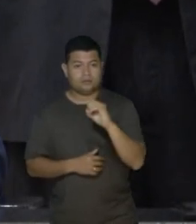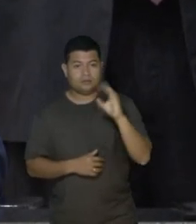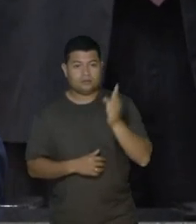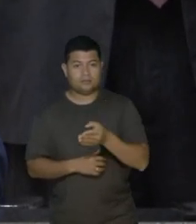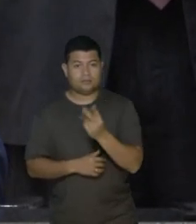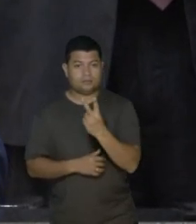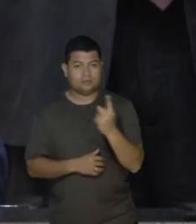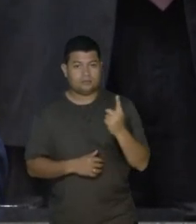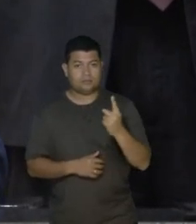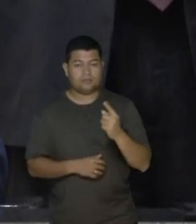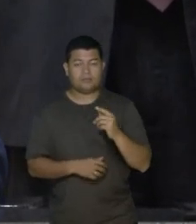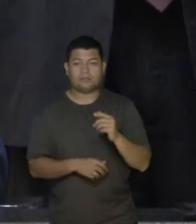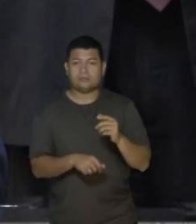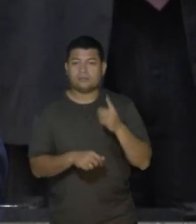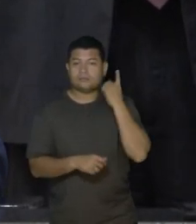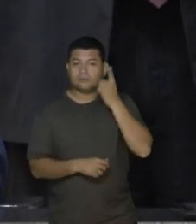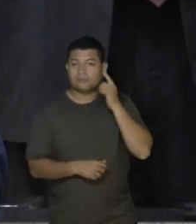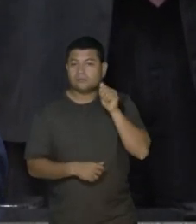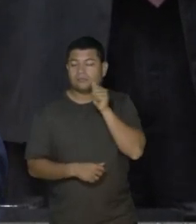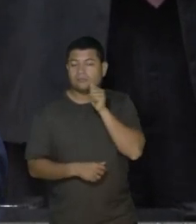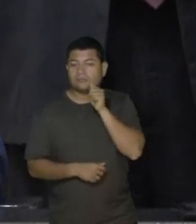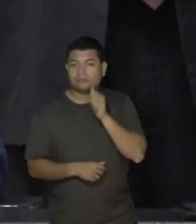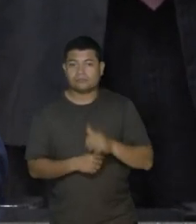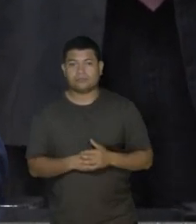310-2021, deputada Ana Campagnolo,